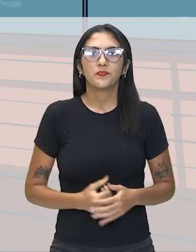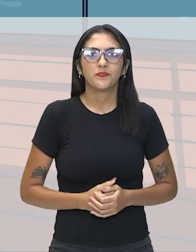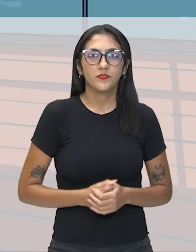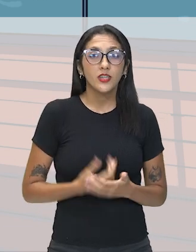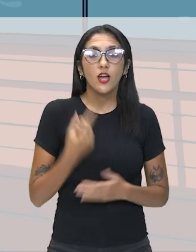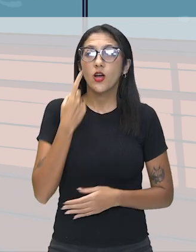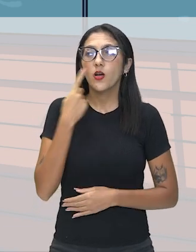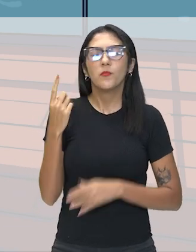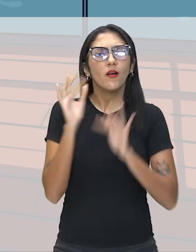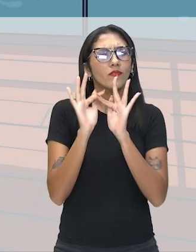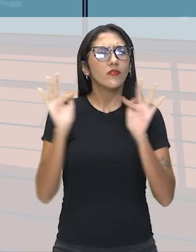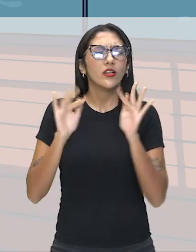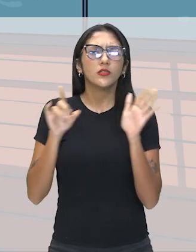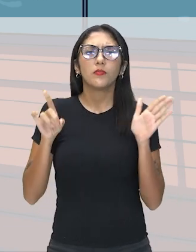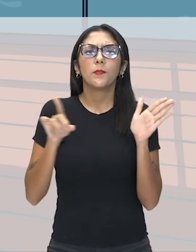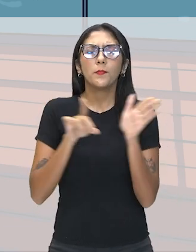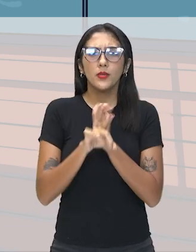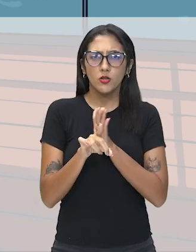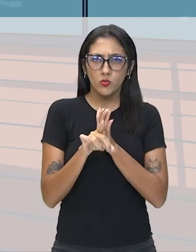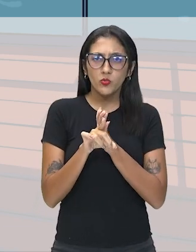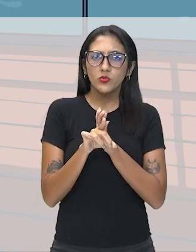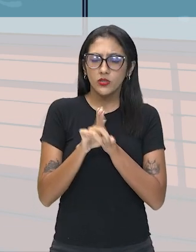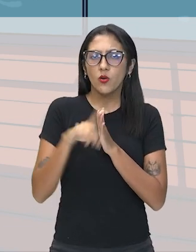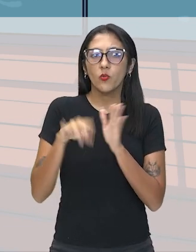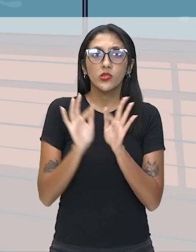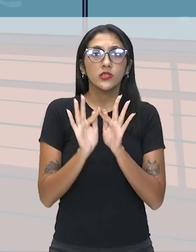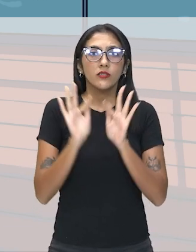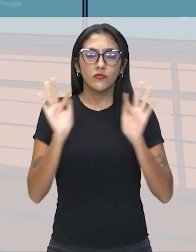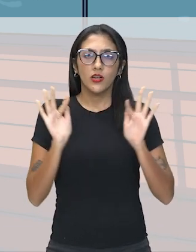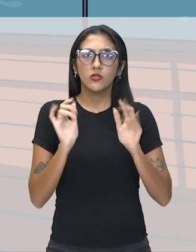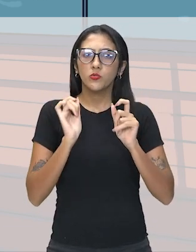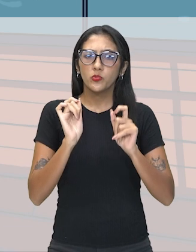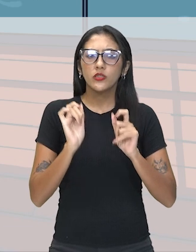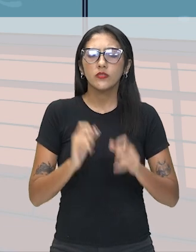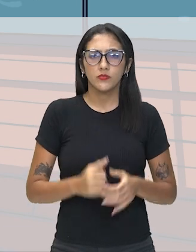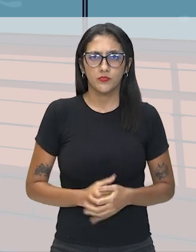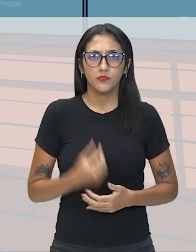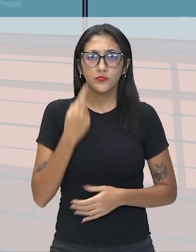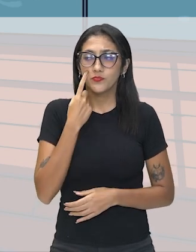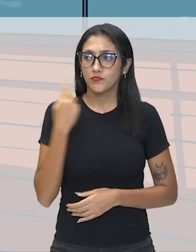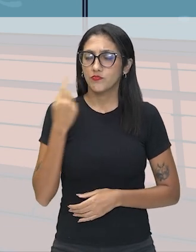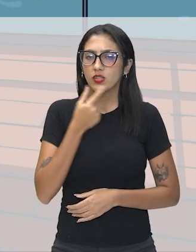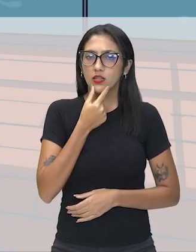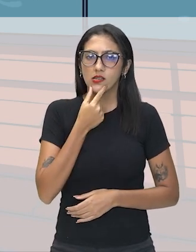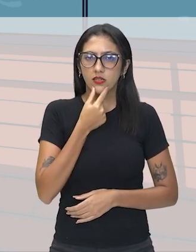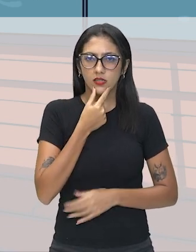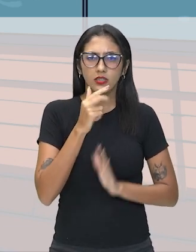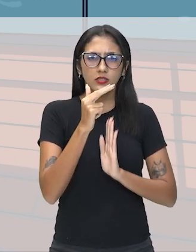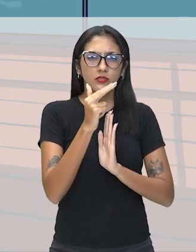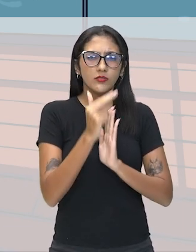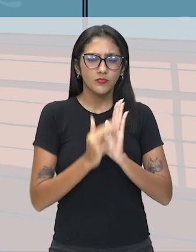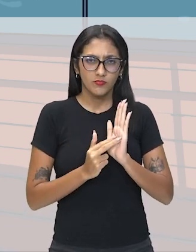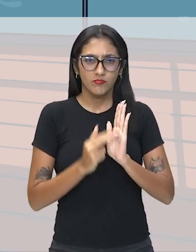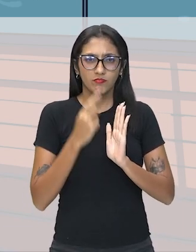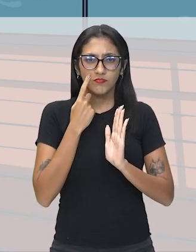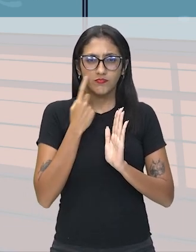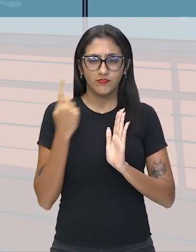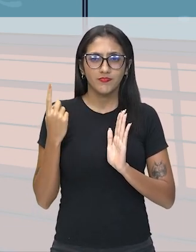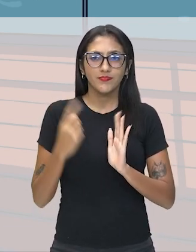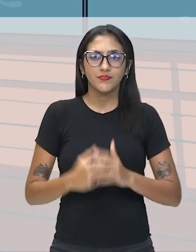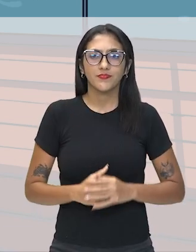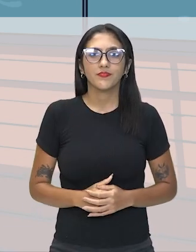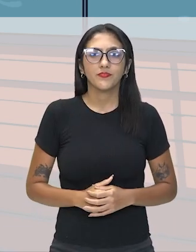podemos acompanhar uma pergunta a respeito da Victoria. Can she dance ballet? Can she dance